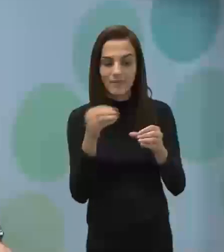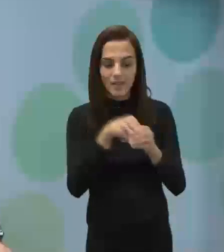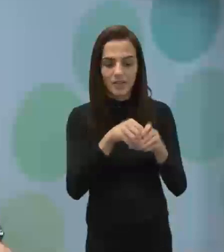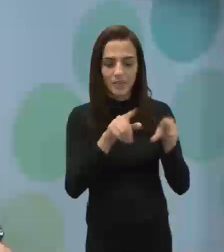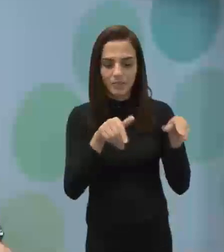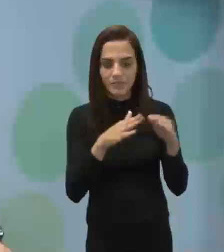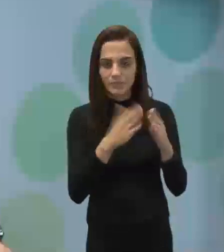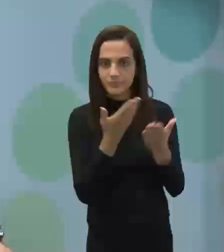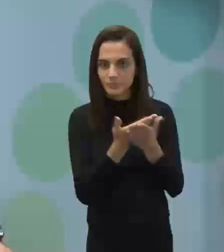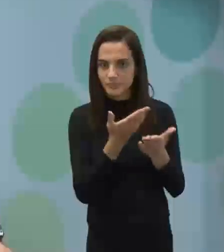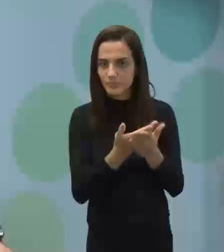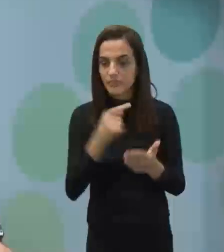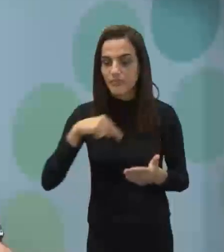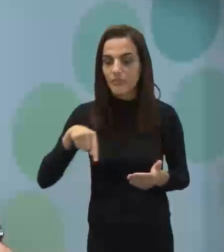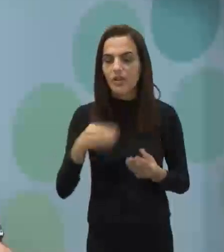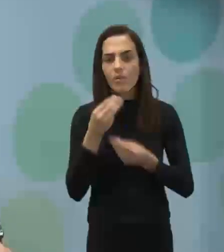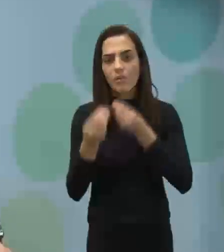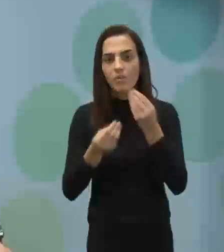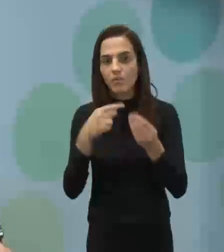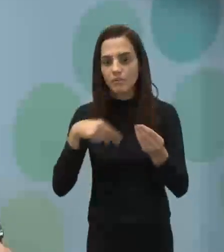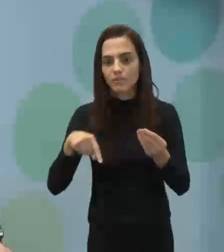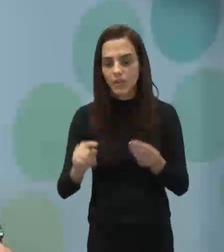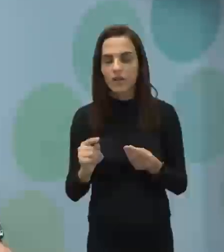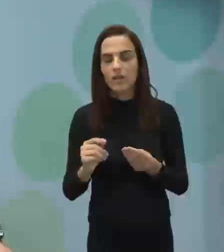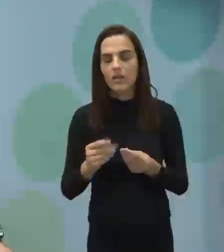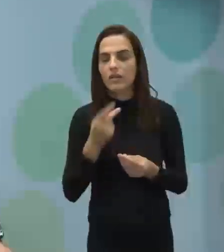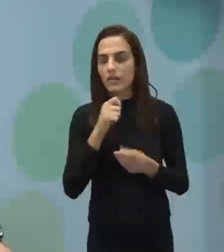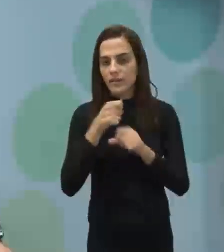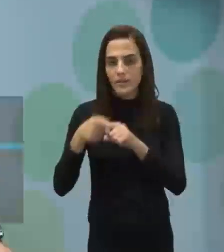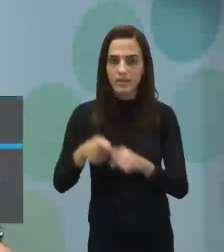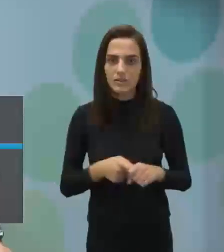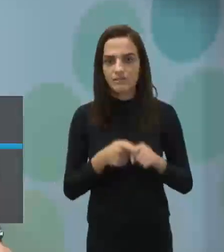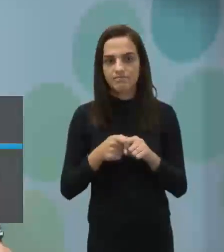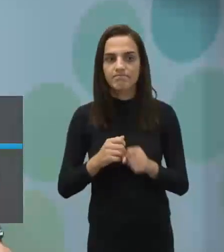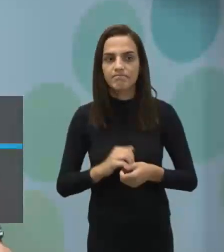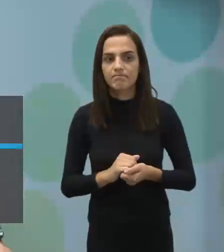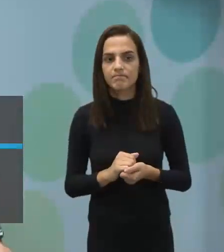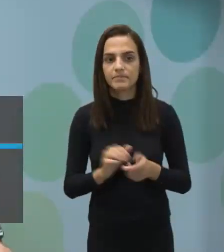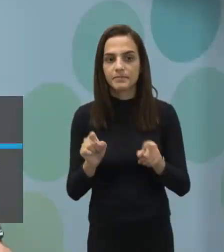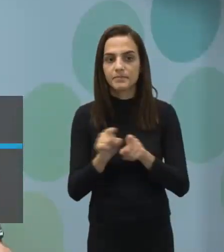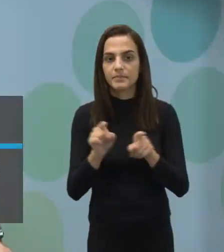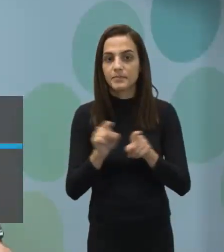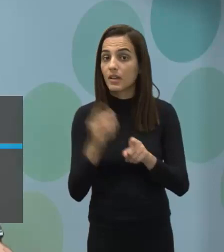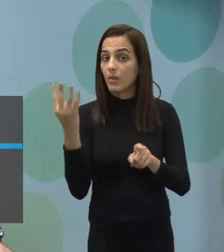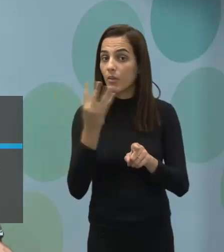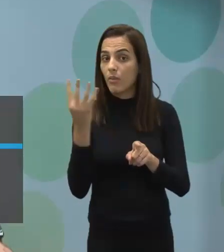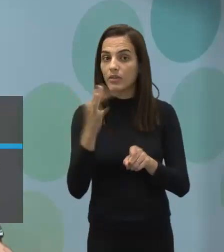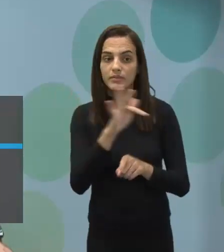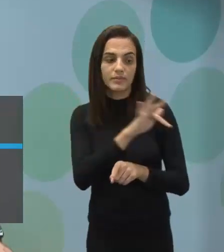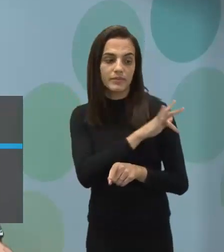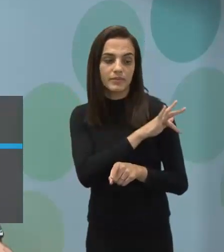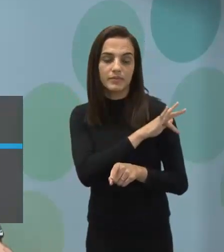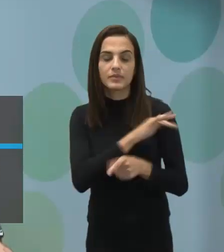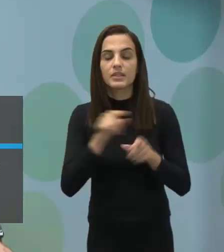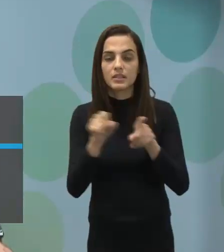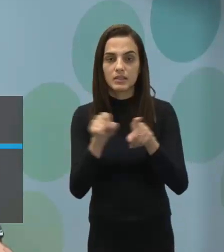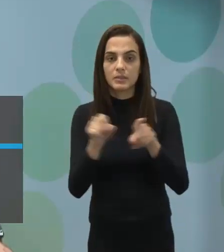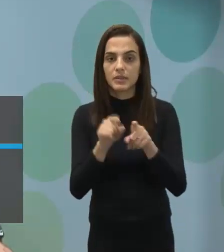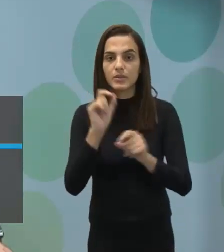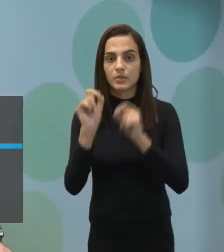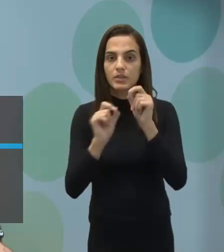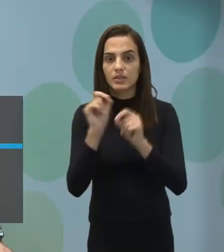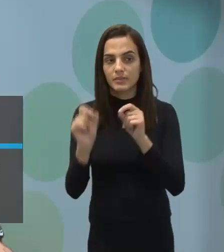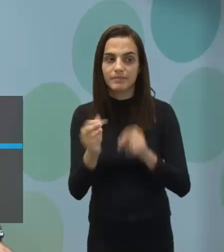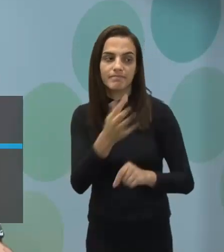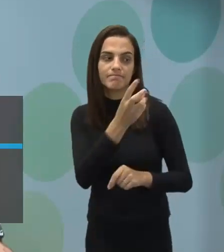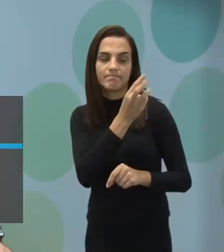exemplo de como nós podemos fazer essa integração. Então, além dos 4 anos do ensino fundamental, nós vamos também para o ensino médio